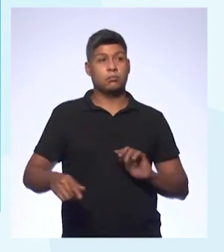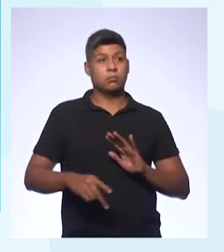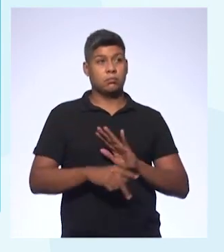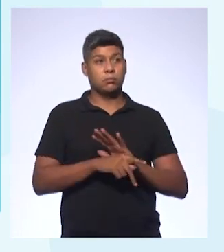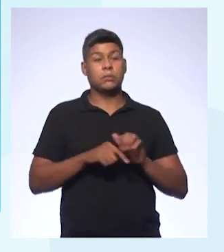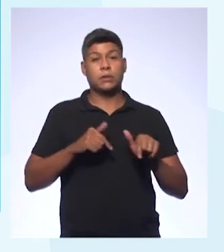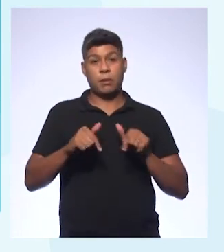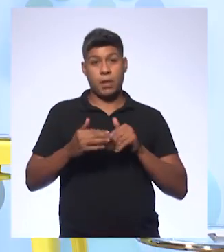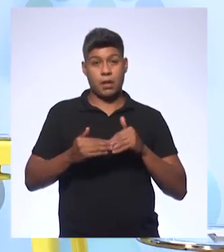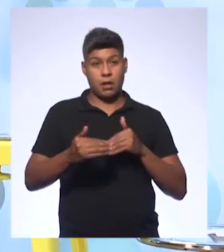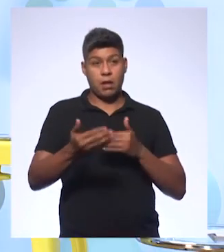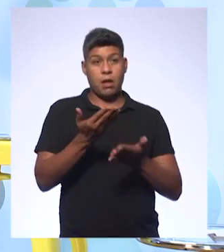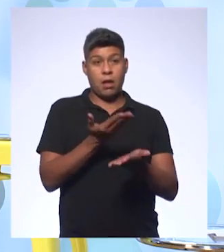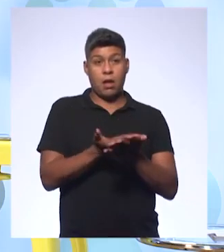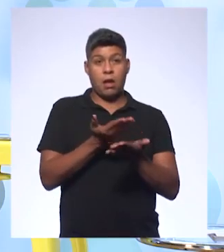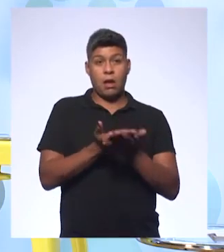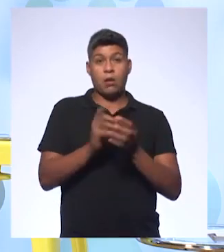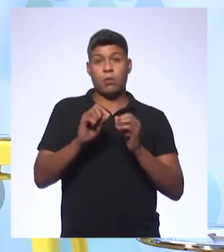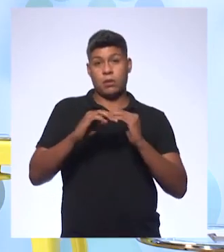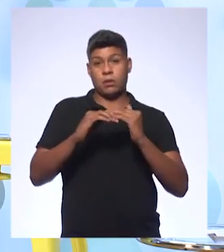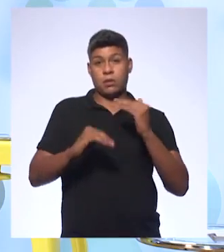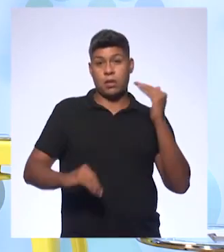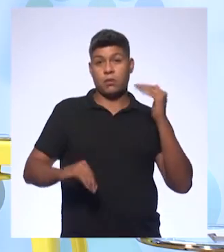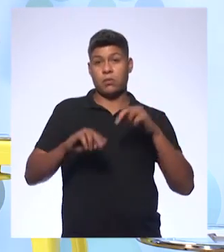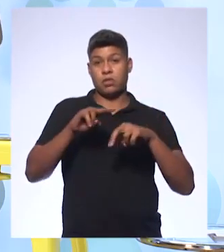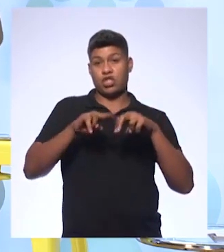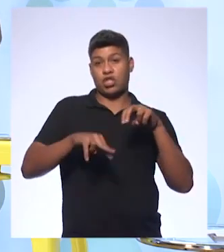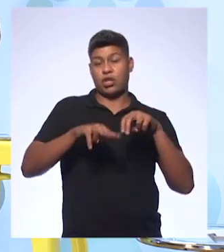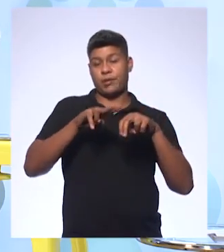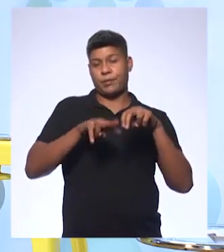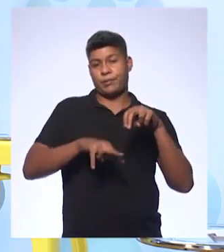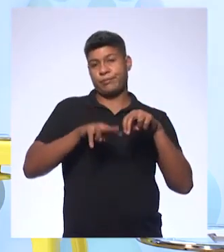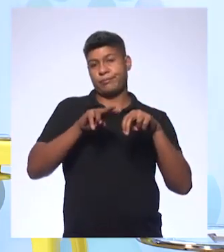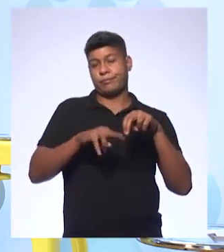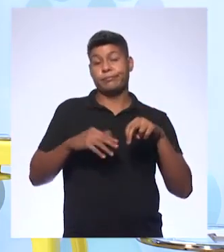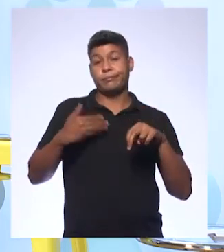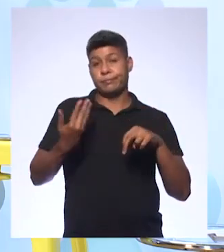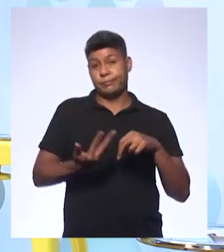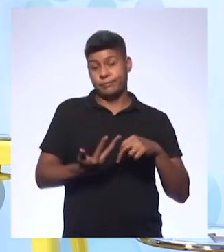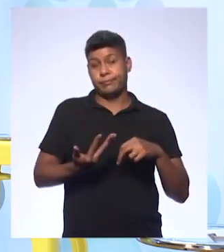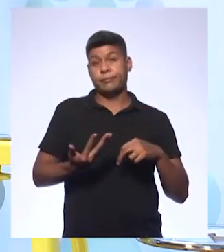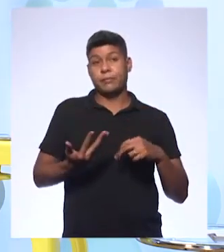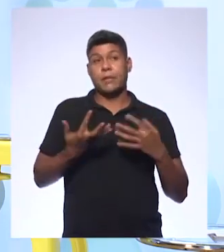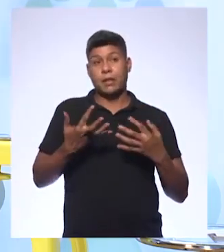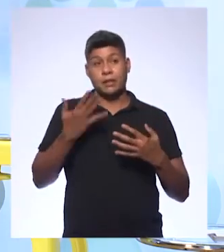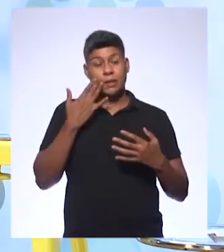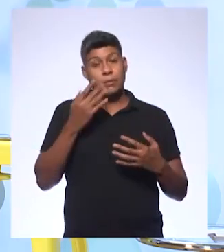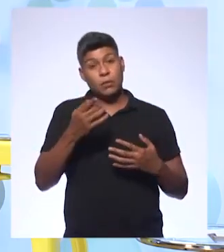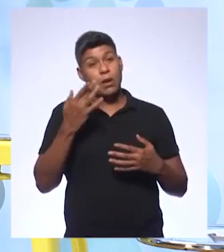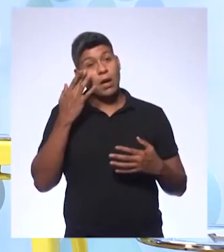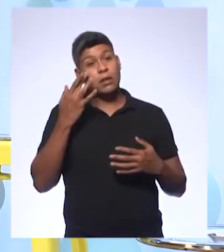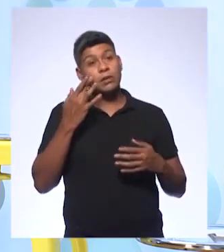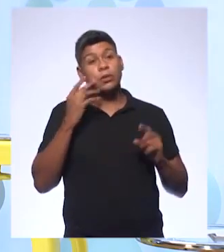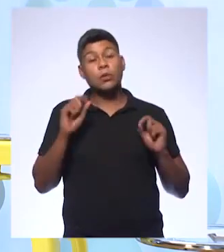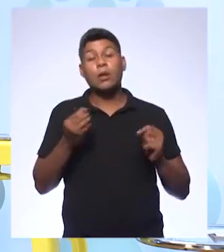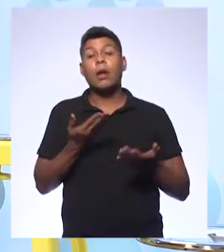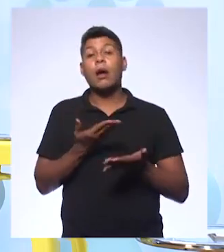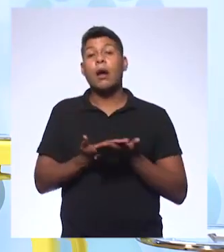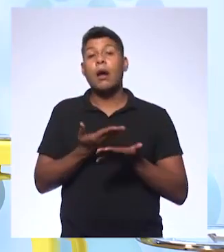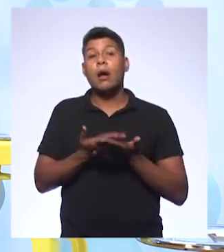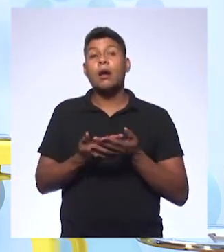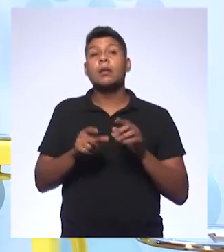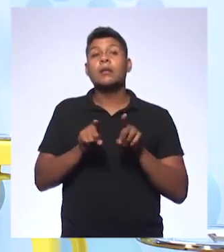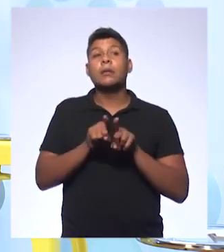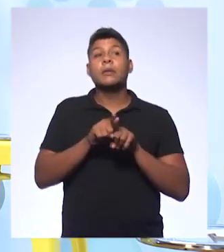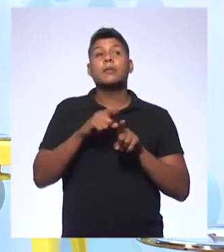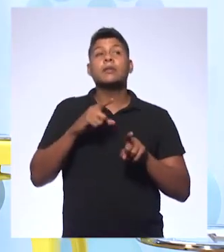vamos trabalhar na aula que vem, que é a desigualdade de gênero. Então, nós queremos saber de vocês, o que vocês acharam da aula, e também